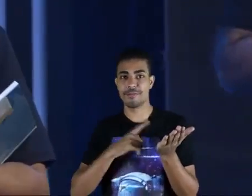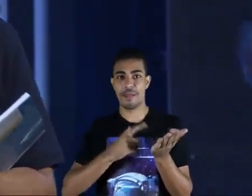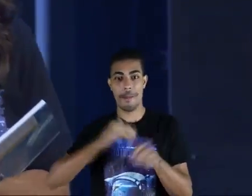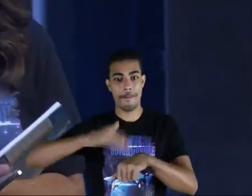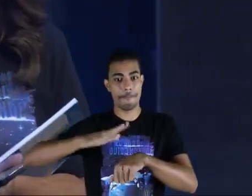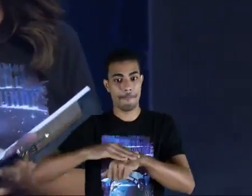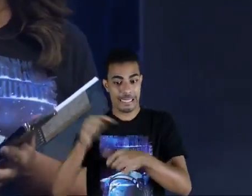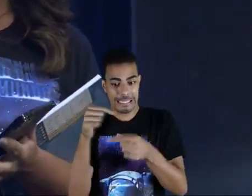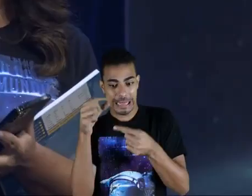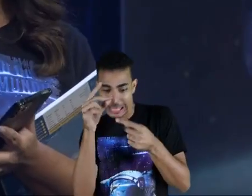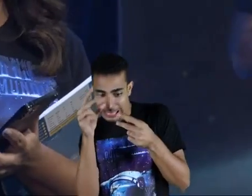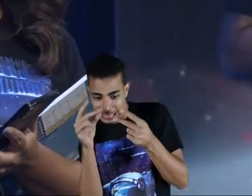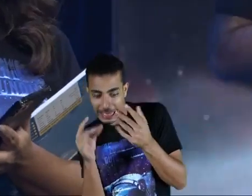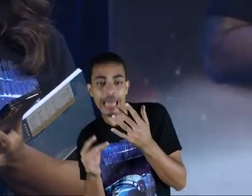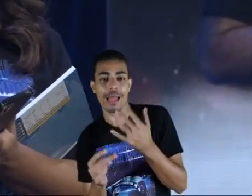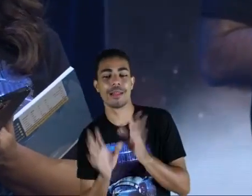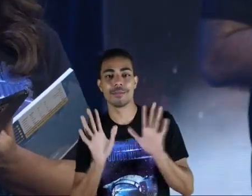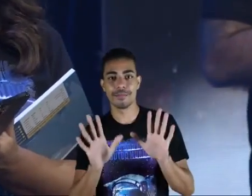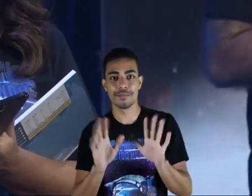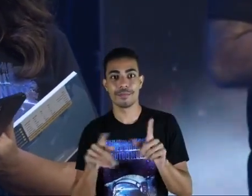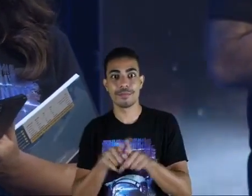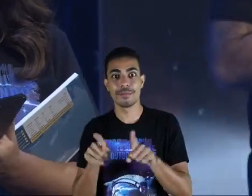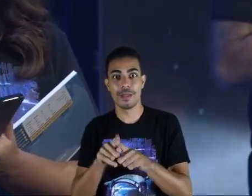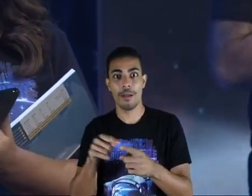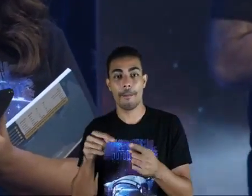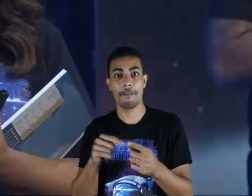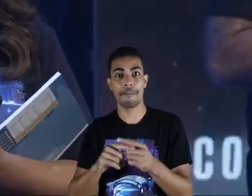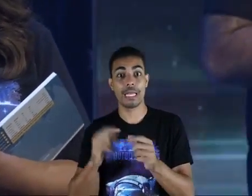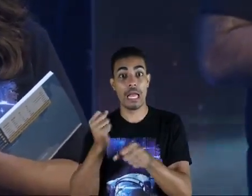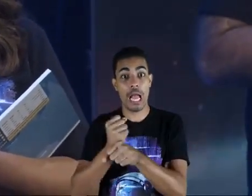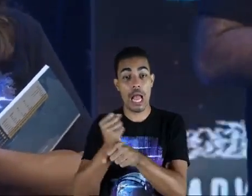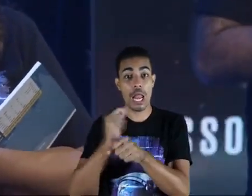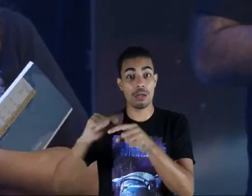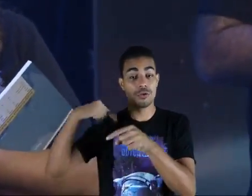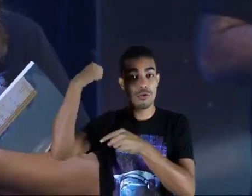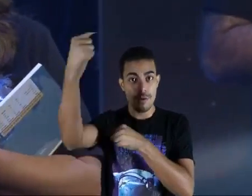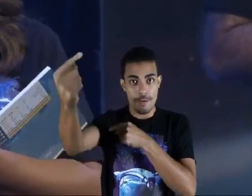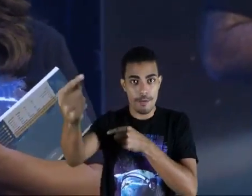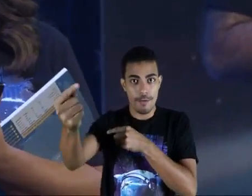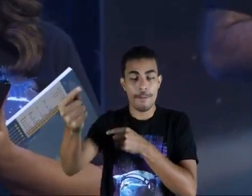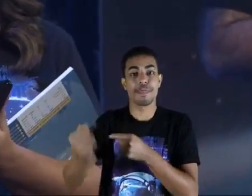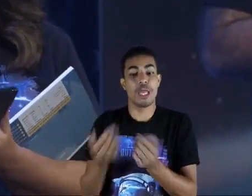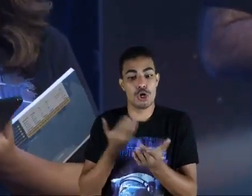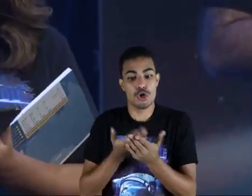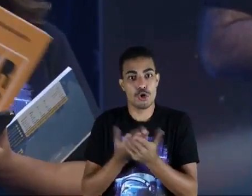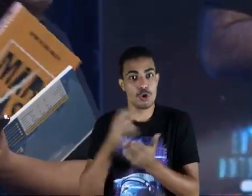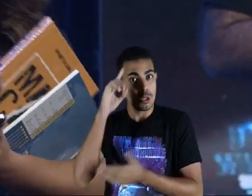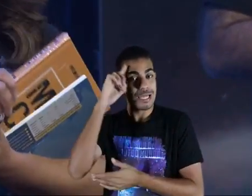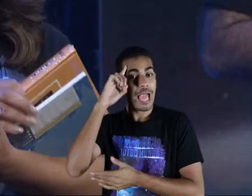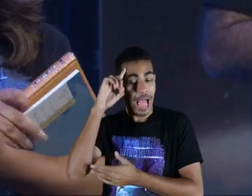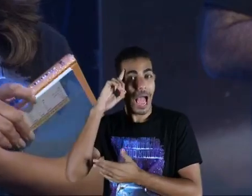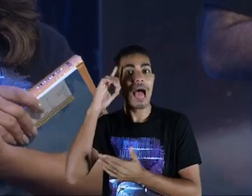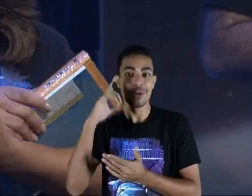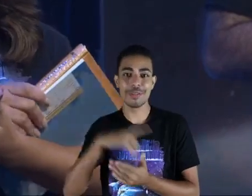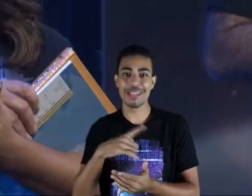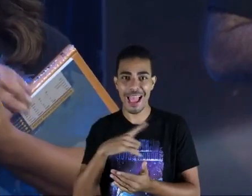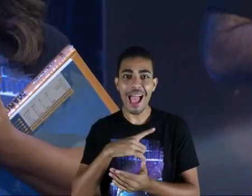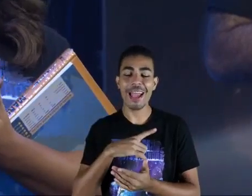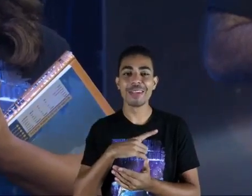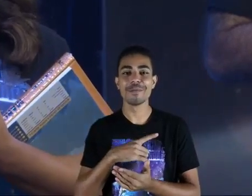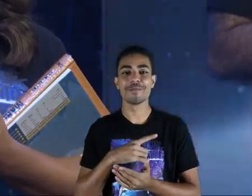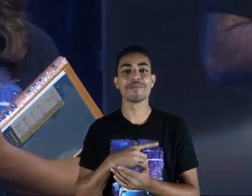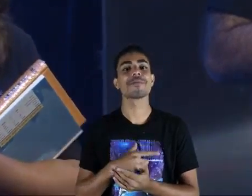para vocês, ó. Temos a assinatura e temos a meditação jovem do ano que vem. Quem quer ganhar a meditação jovem do ano que vem? Entra